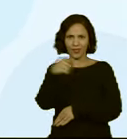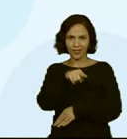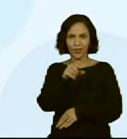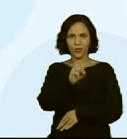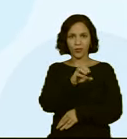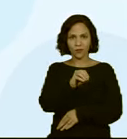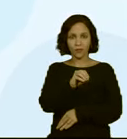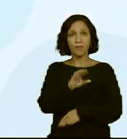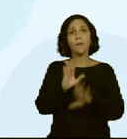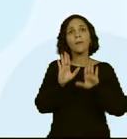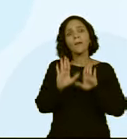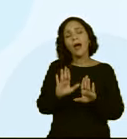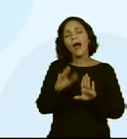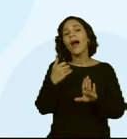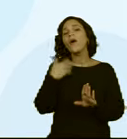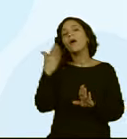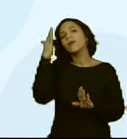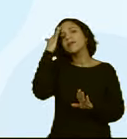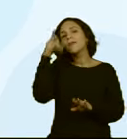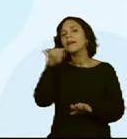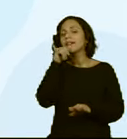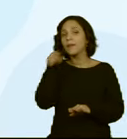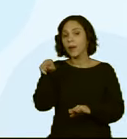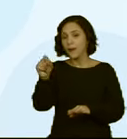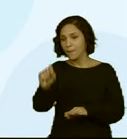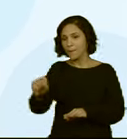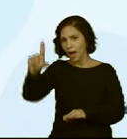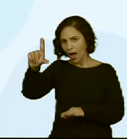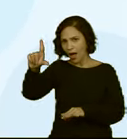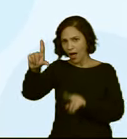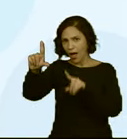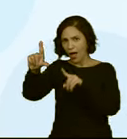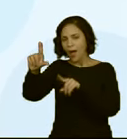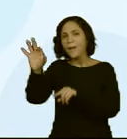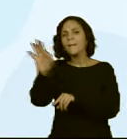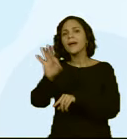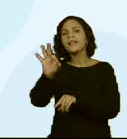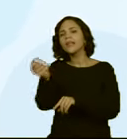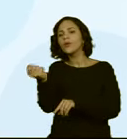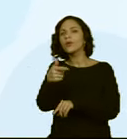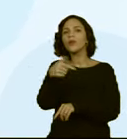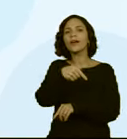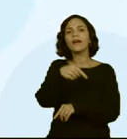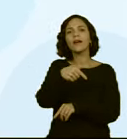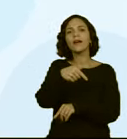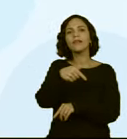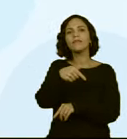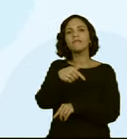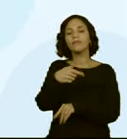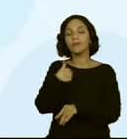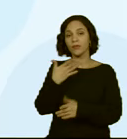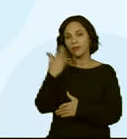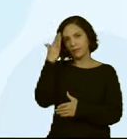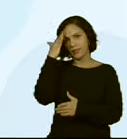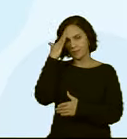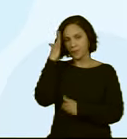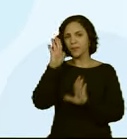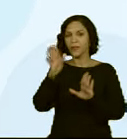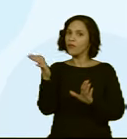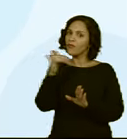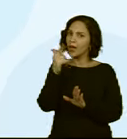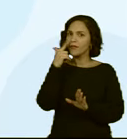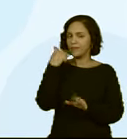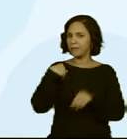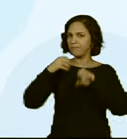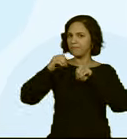descobrir quanto em percentual esse valor é mais alto do que o outro então vamos